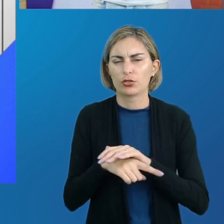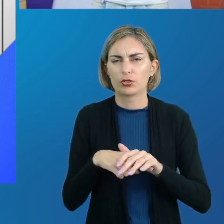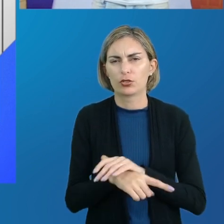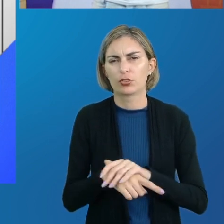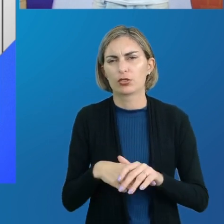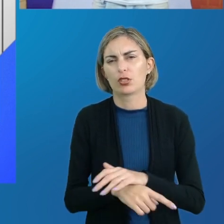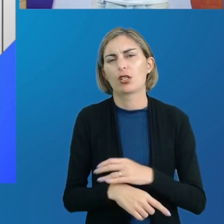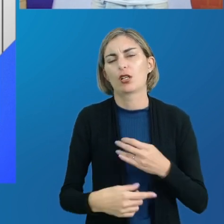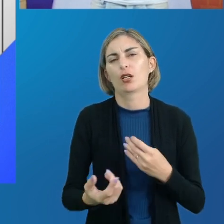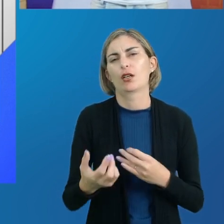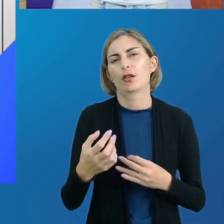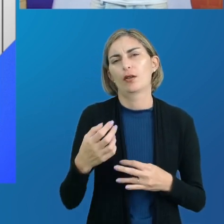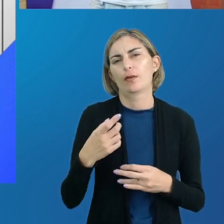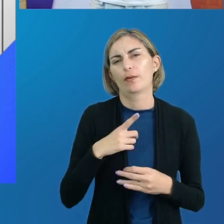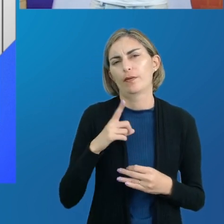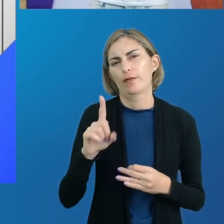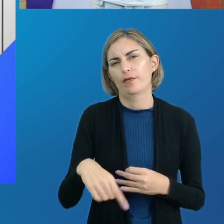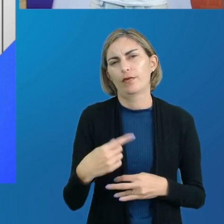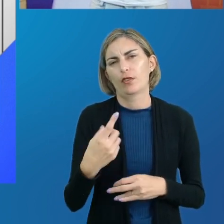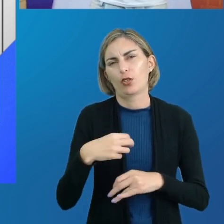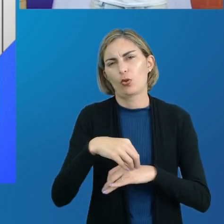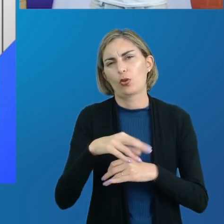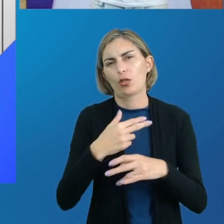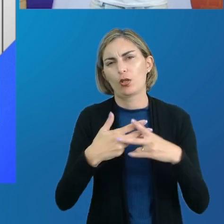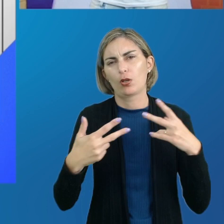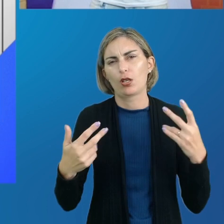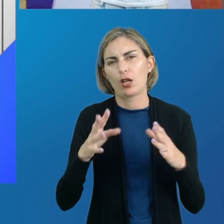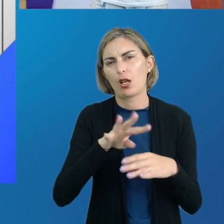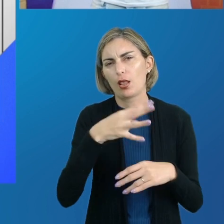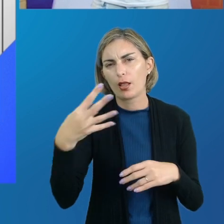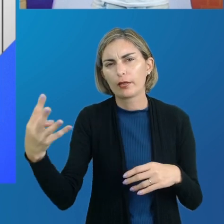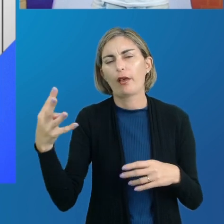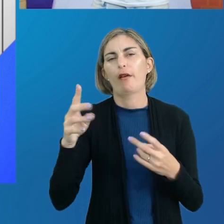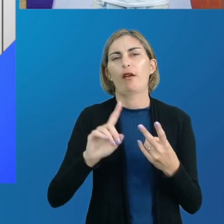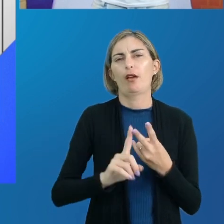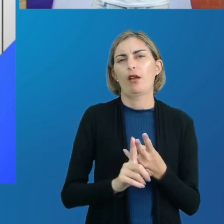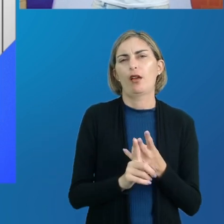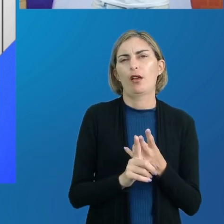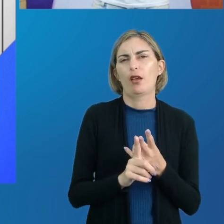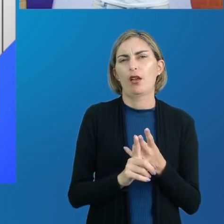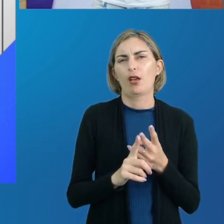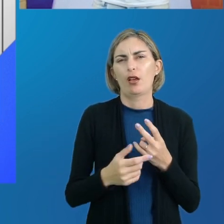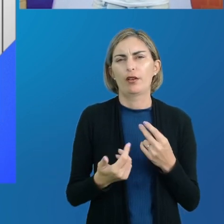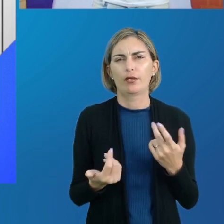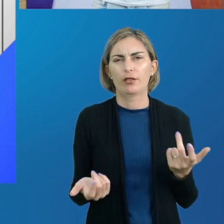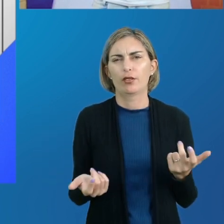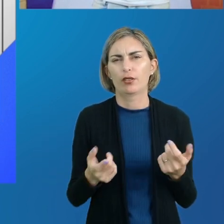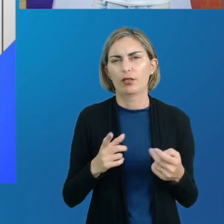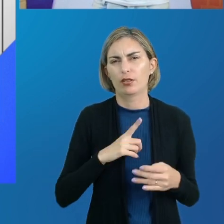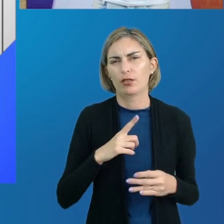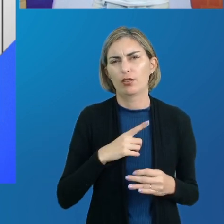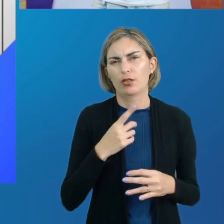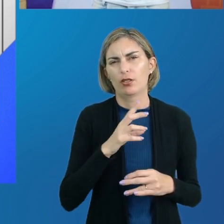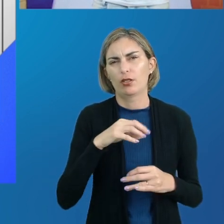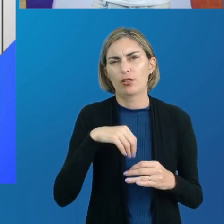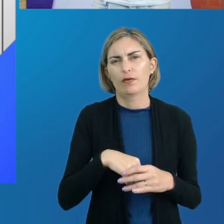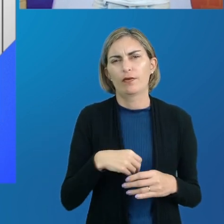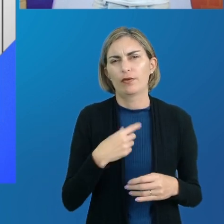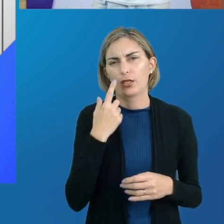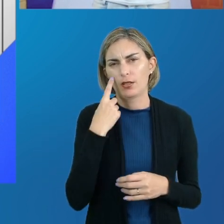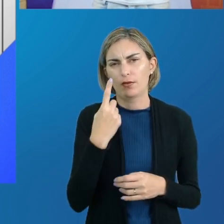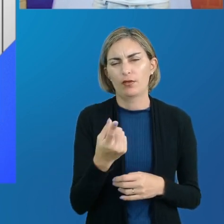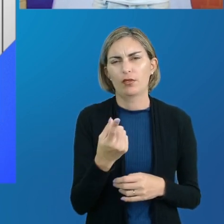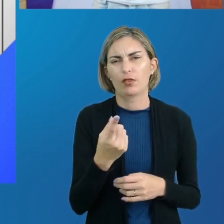plugin ou extensão, colocar calendário, colocar horário, como você colocava antigamente no Blogger, quem já teve o Blogger, quem já